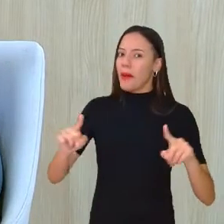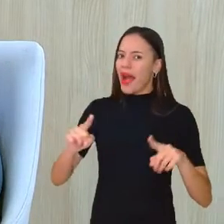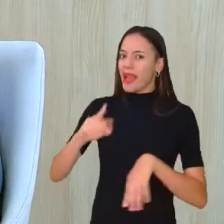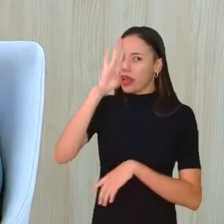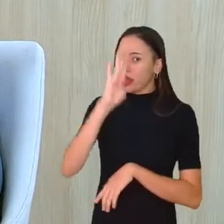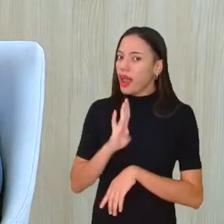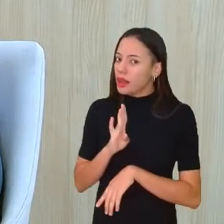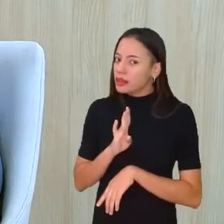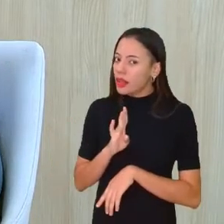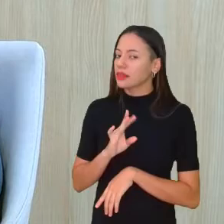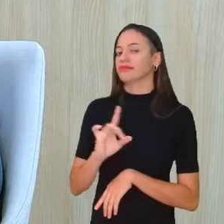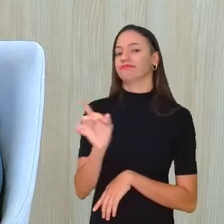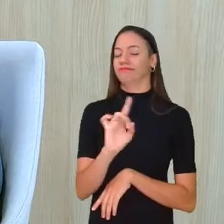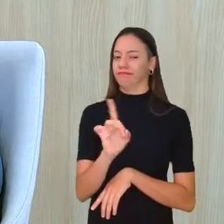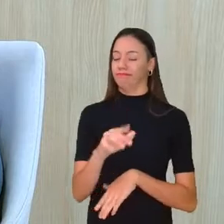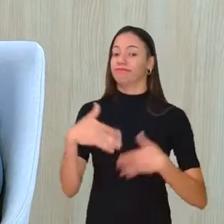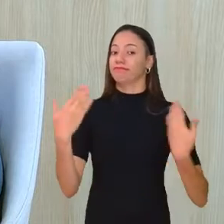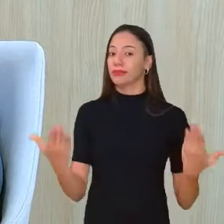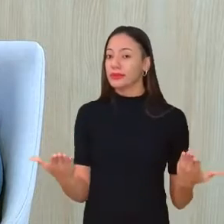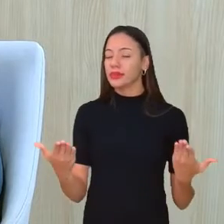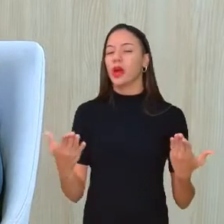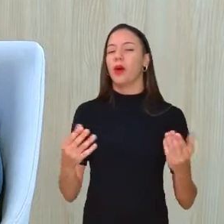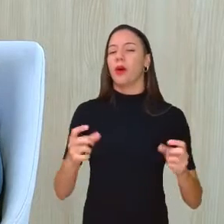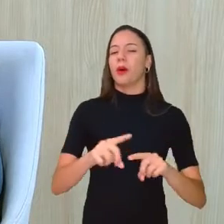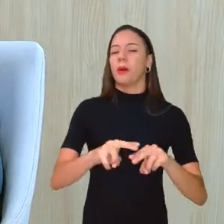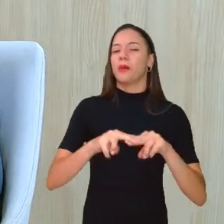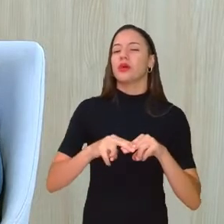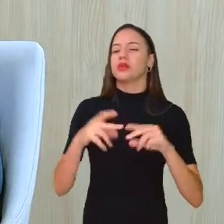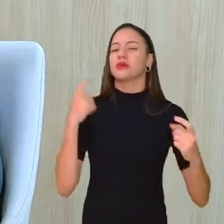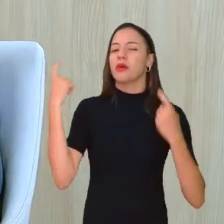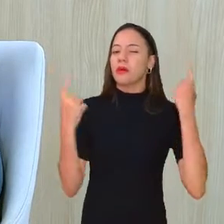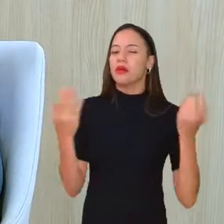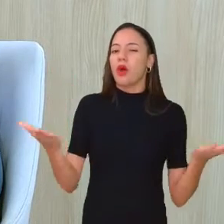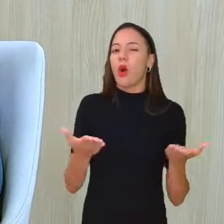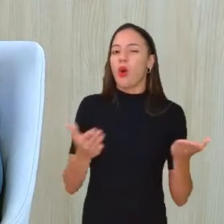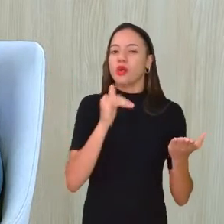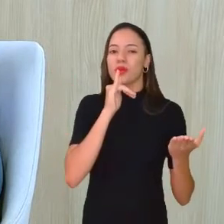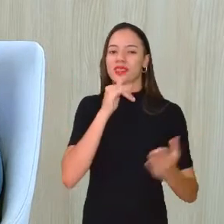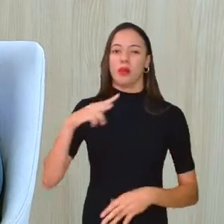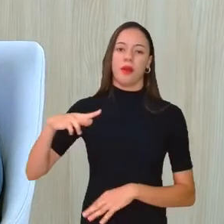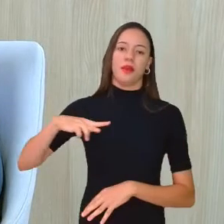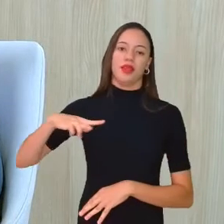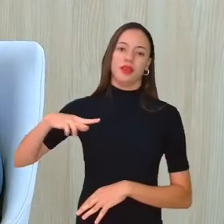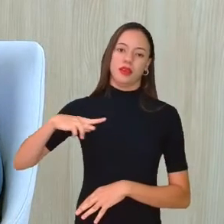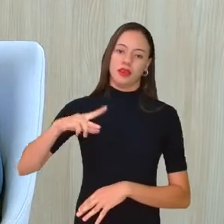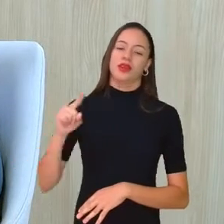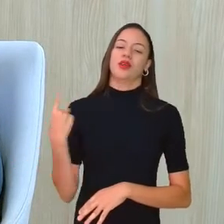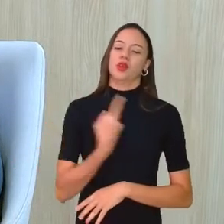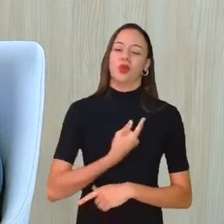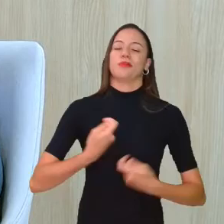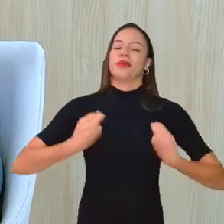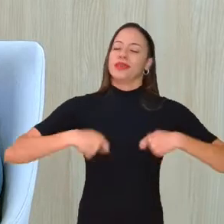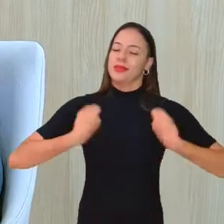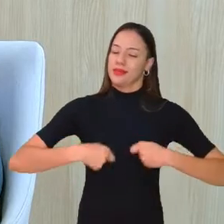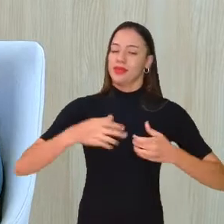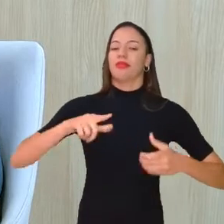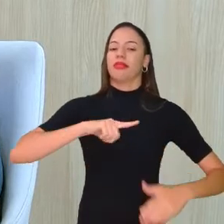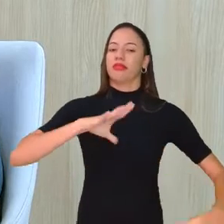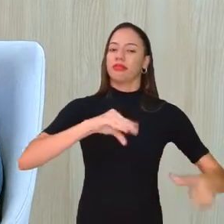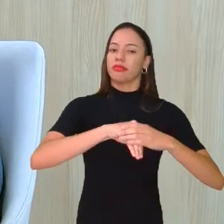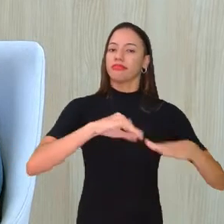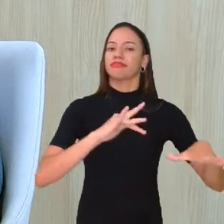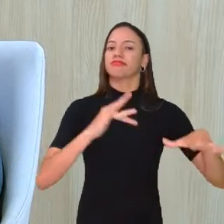existe uma preocupação muito grande hoje em dia com essa privacidade que a gente precisa ter cada vez mais nas redes